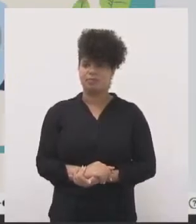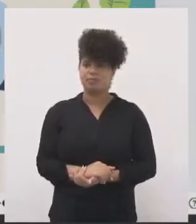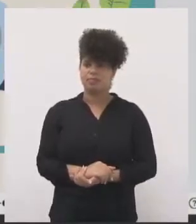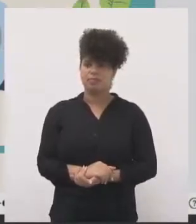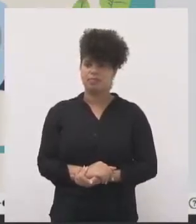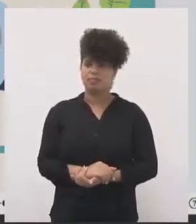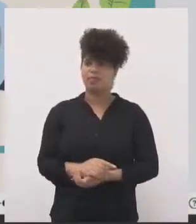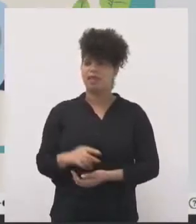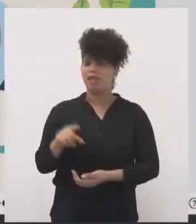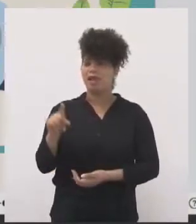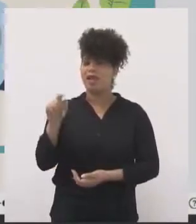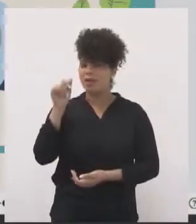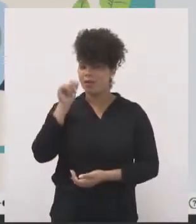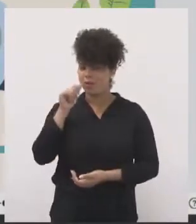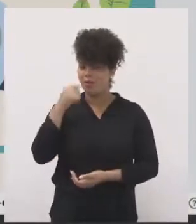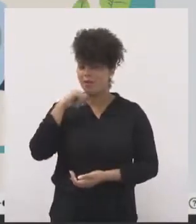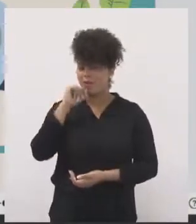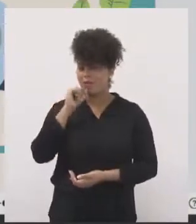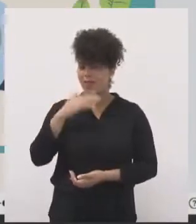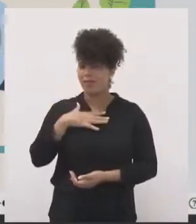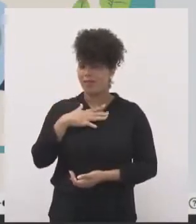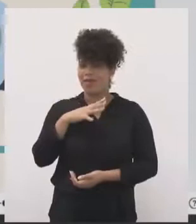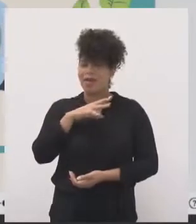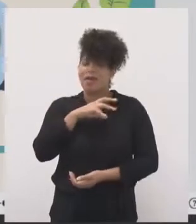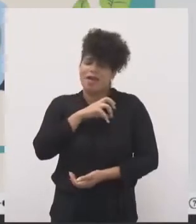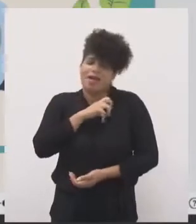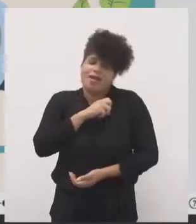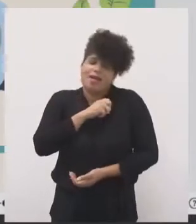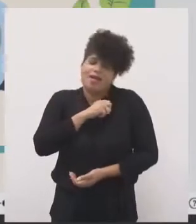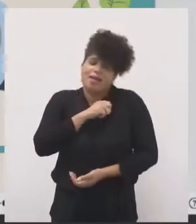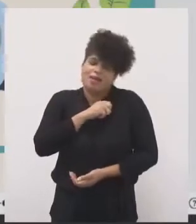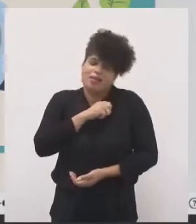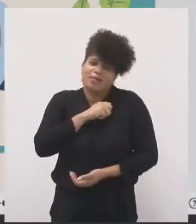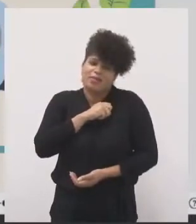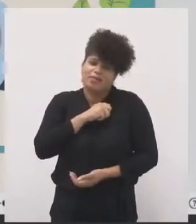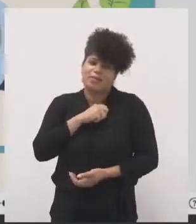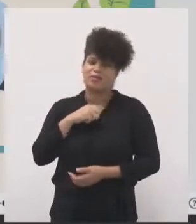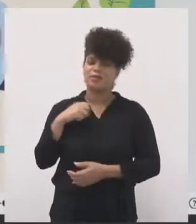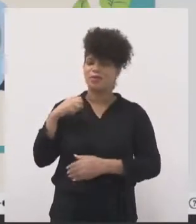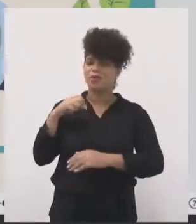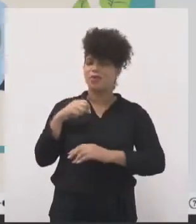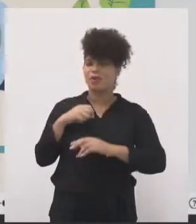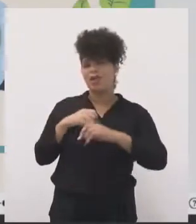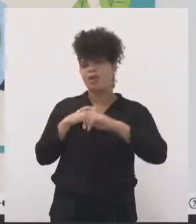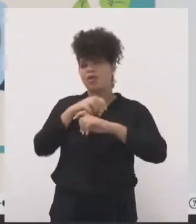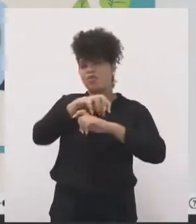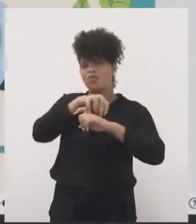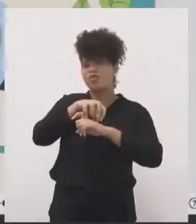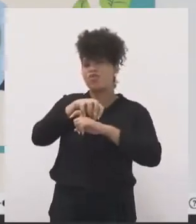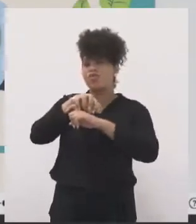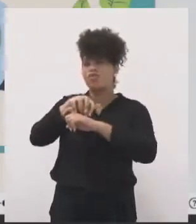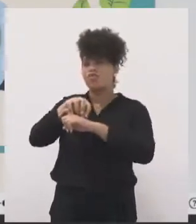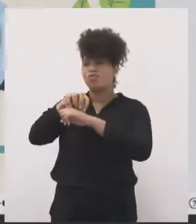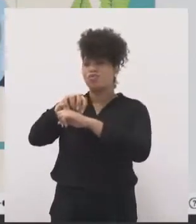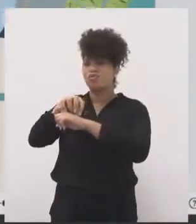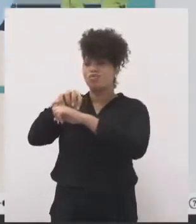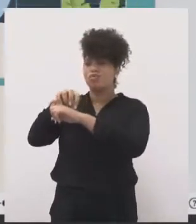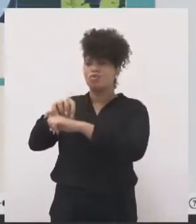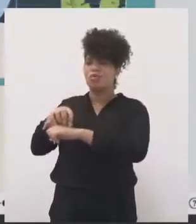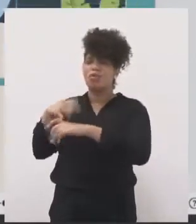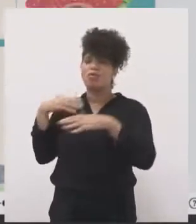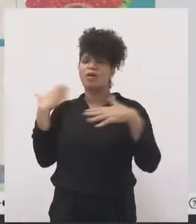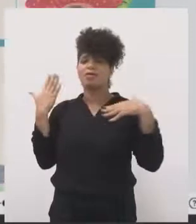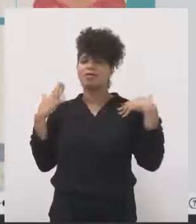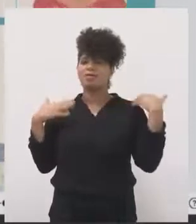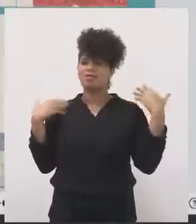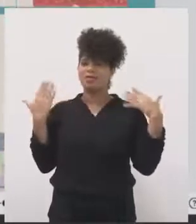Ela adora me levar para passear. E eu vou